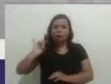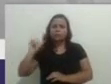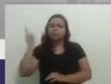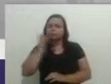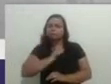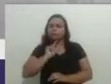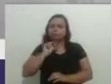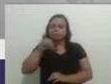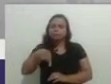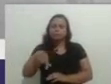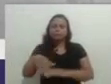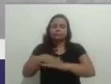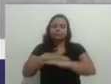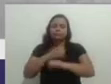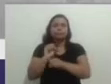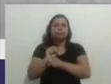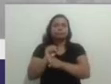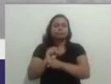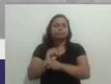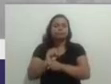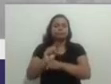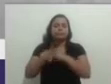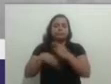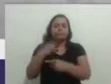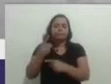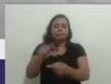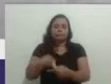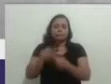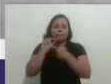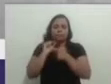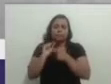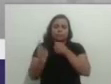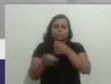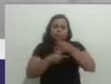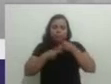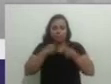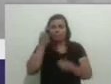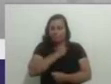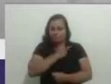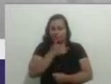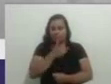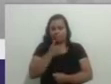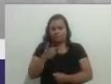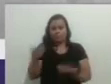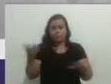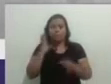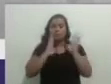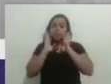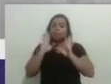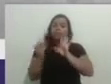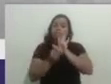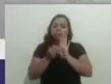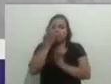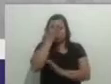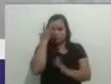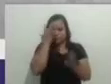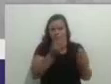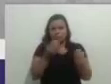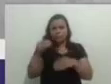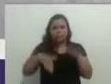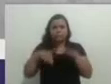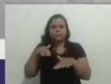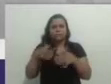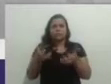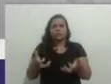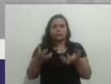né então assim eu hoje até coloquei uma frase no Face que fala tem gente que vive tanto desejando o mal